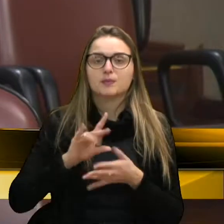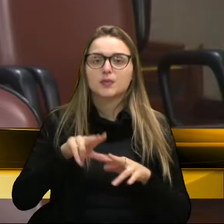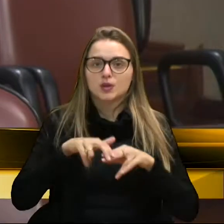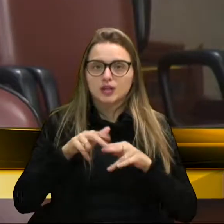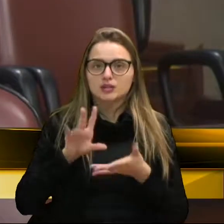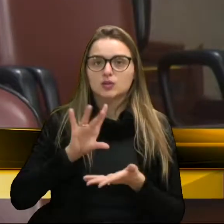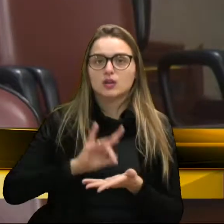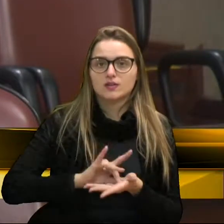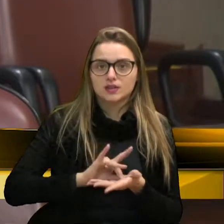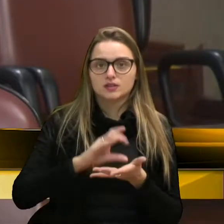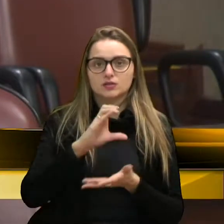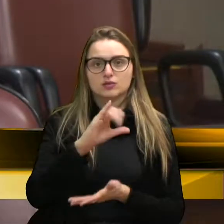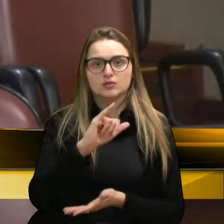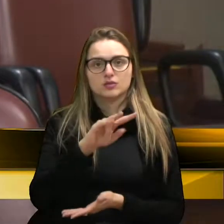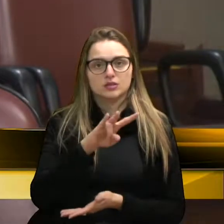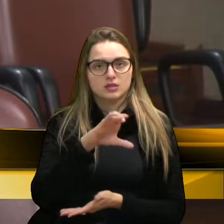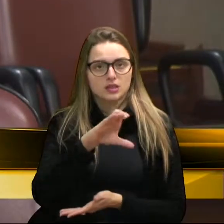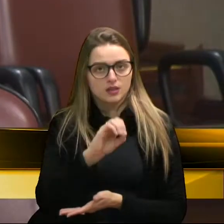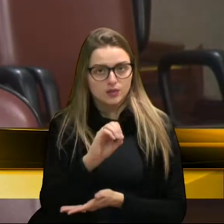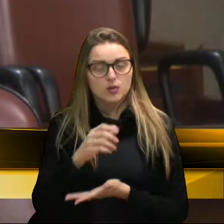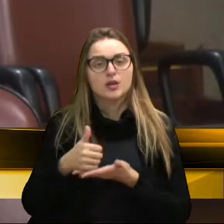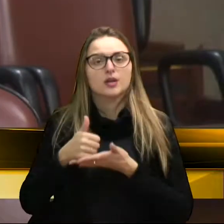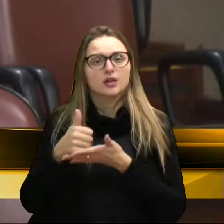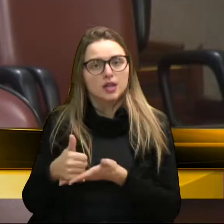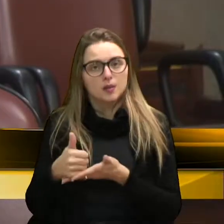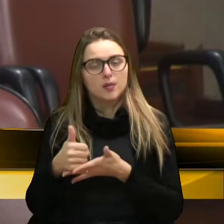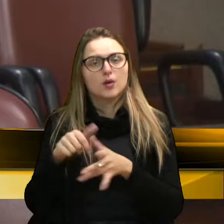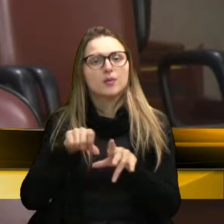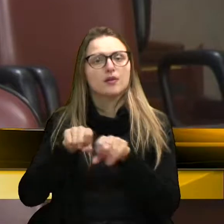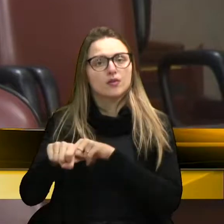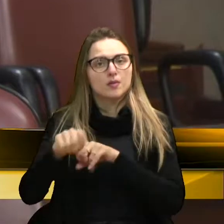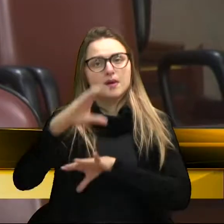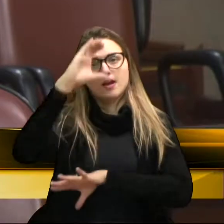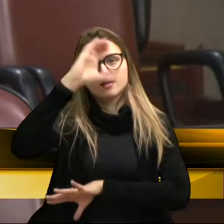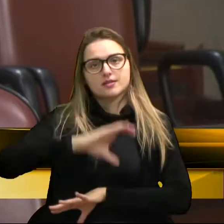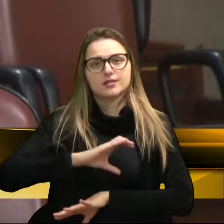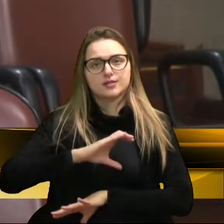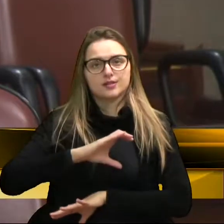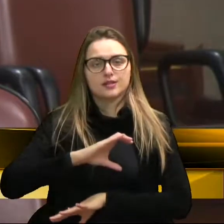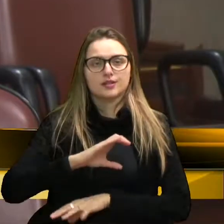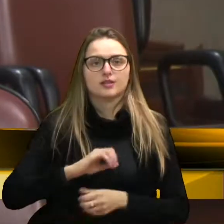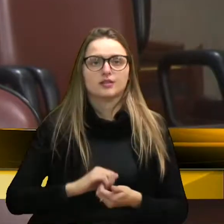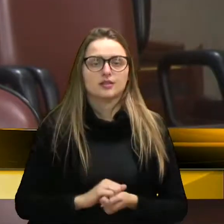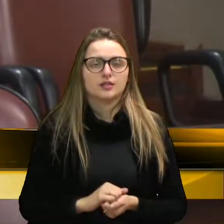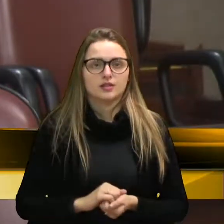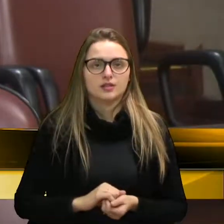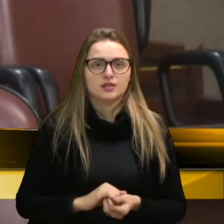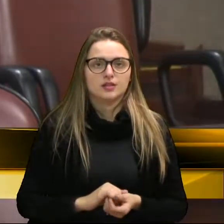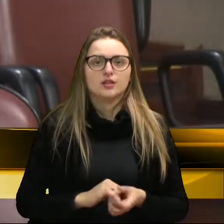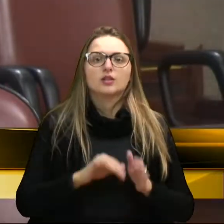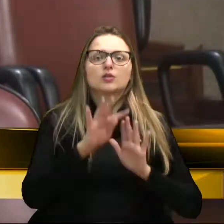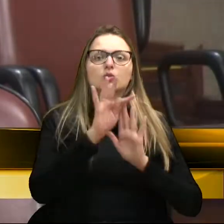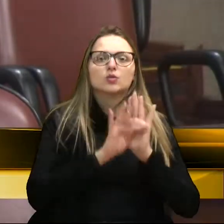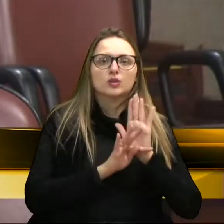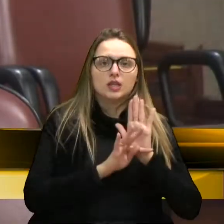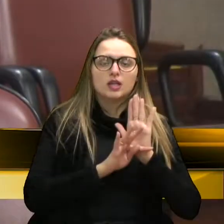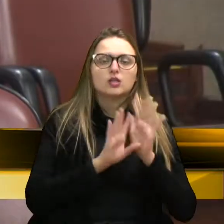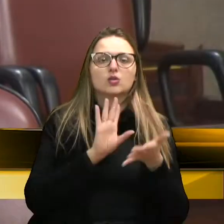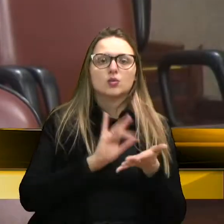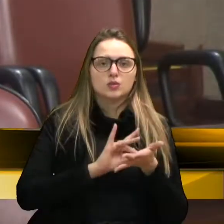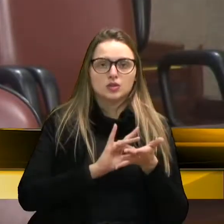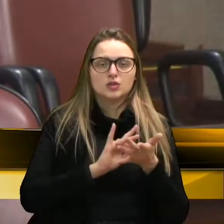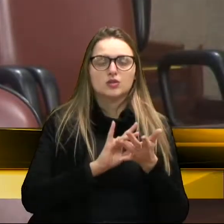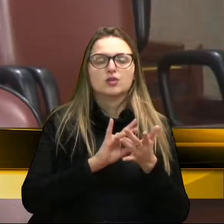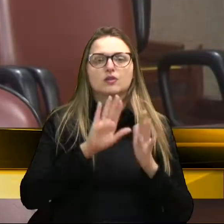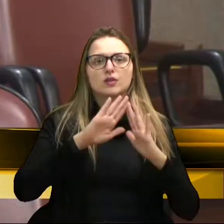valores cívicos capazes de contribuir para a formação do cidadão. No texto legal proposto, as escolas da